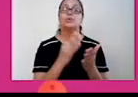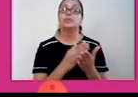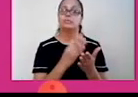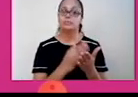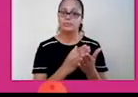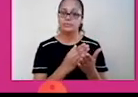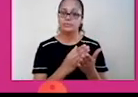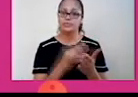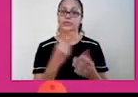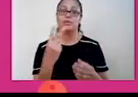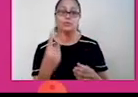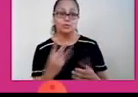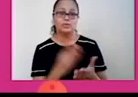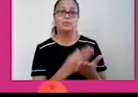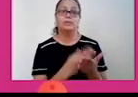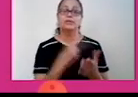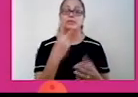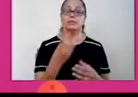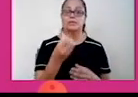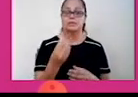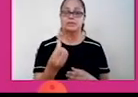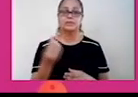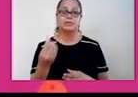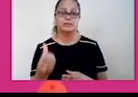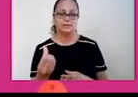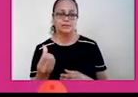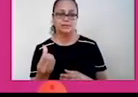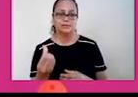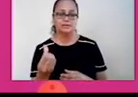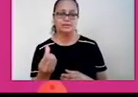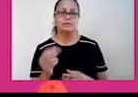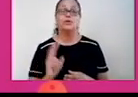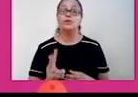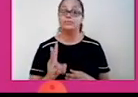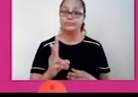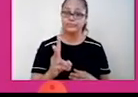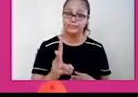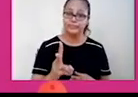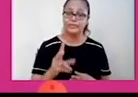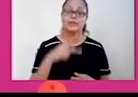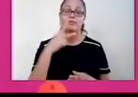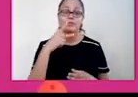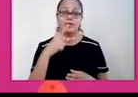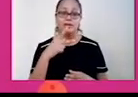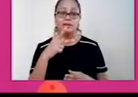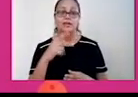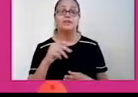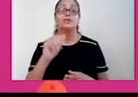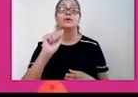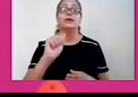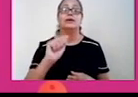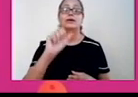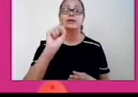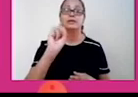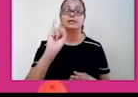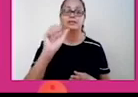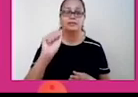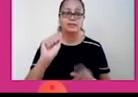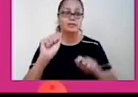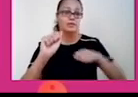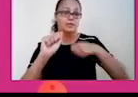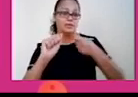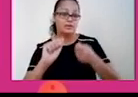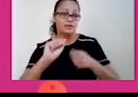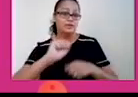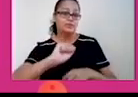a partir da página 266. Vamos continuar conversando sobre a Ásia ainda, mas vamos falar especificamente de um país asiático,